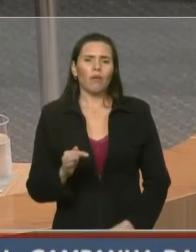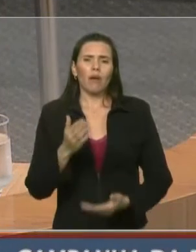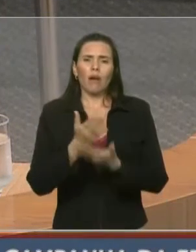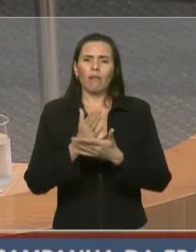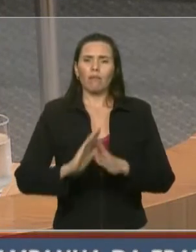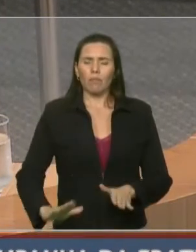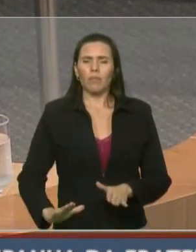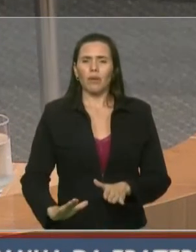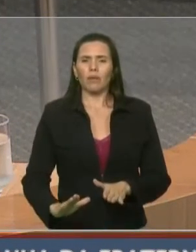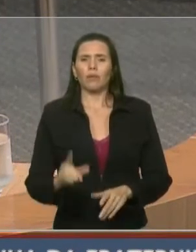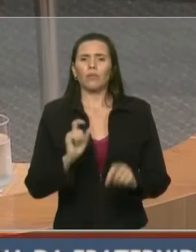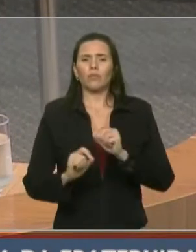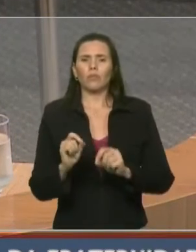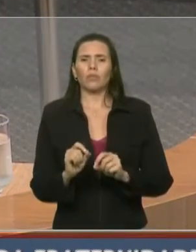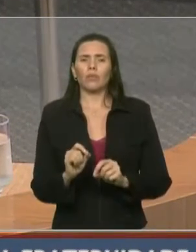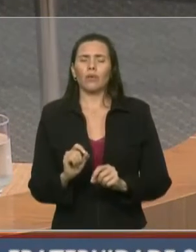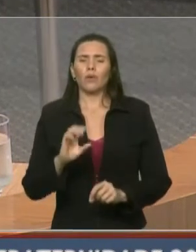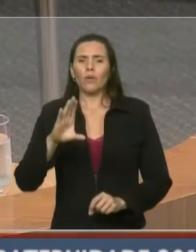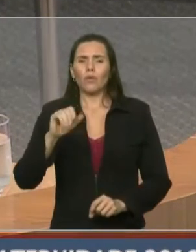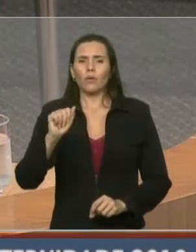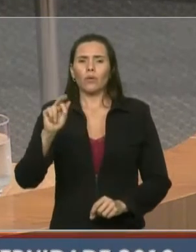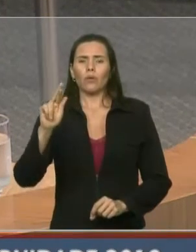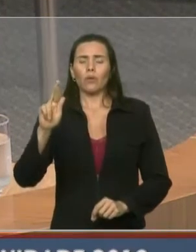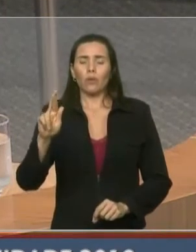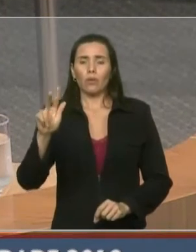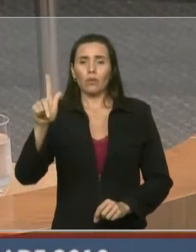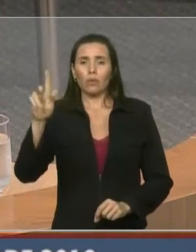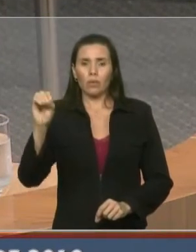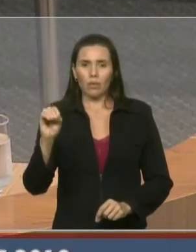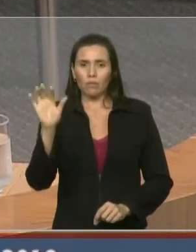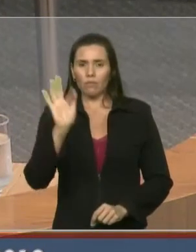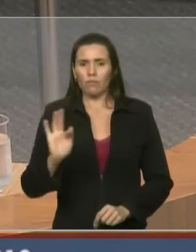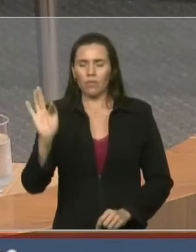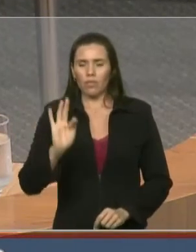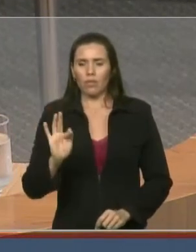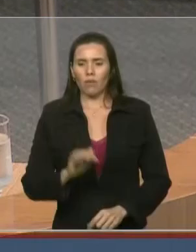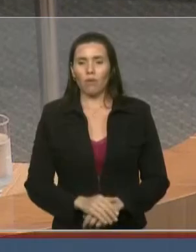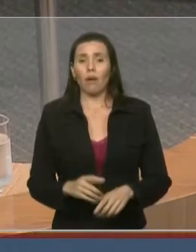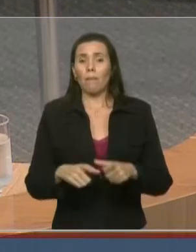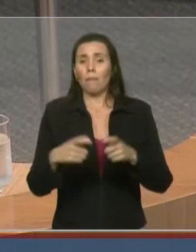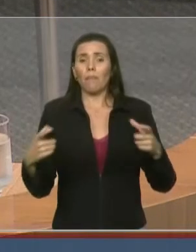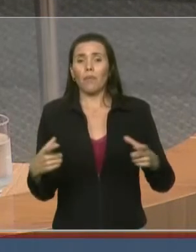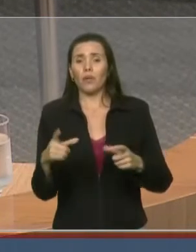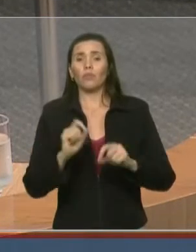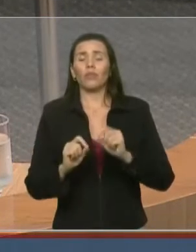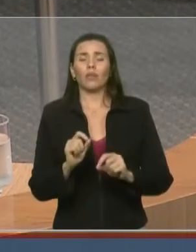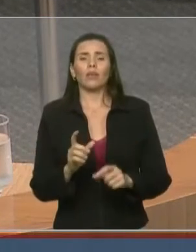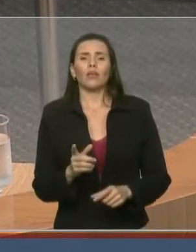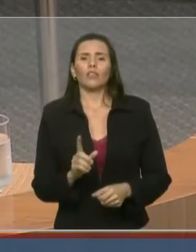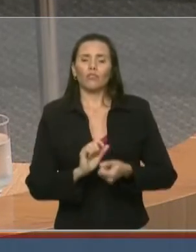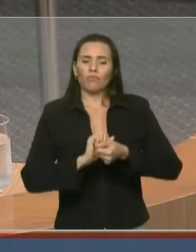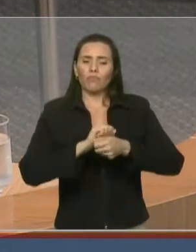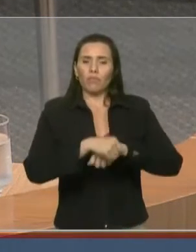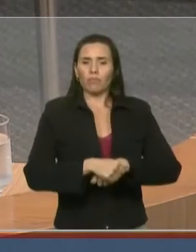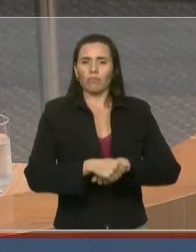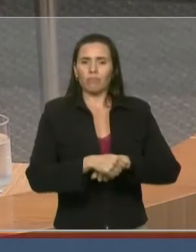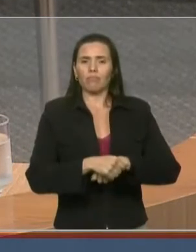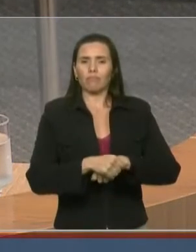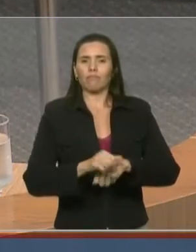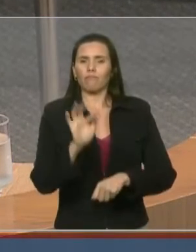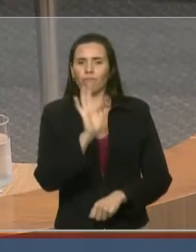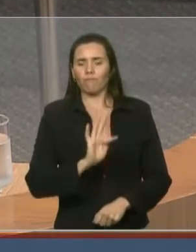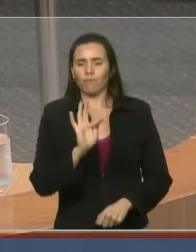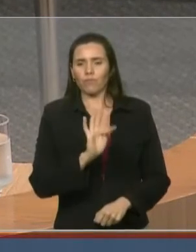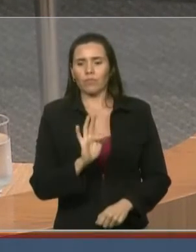deles, cargos dos IFMAs e das universidades federais, o que compromete drasticamente